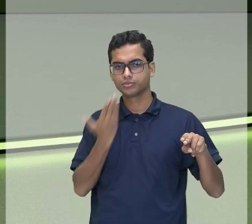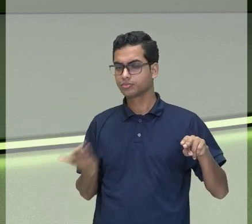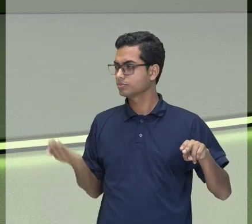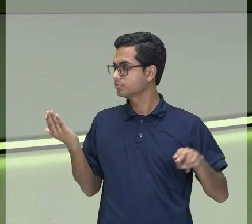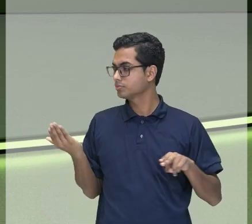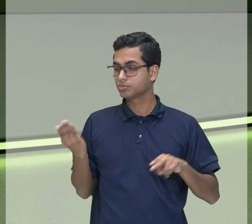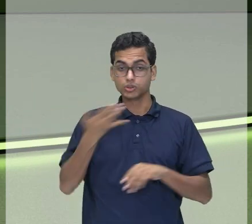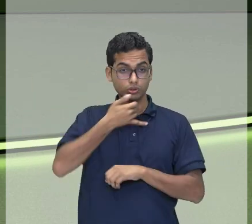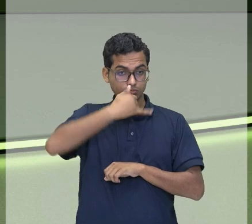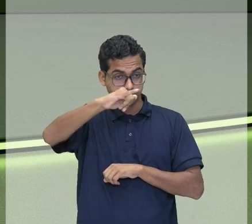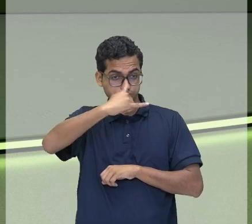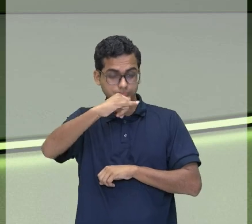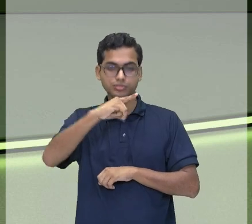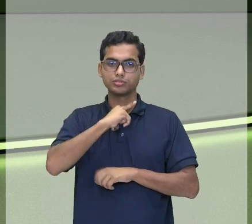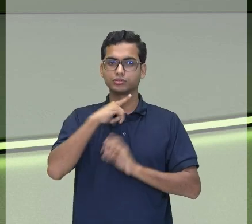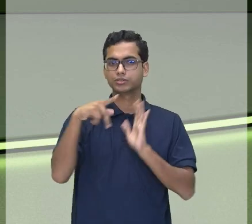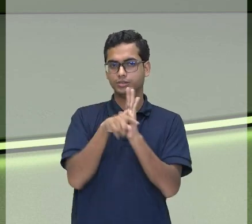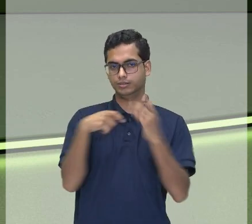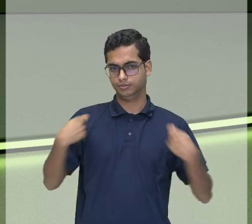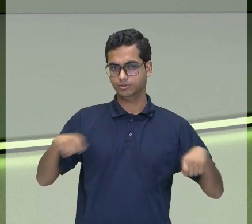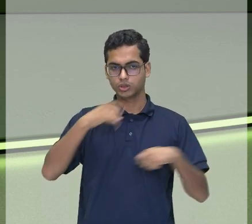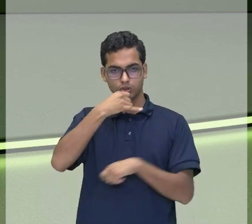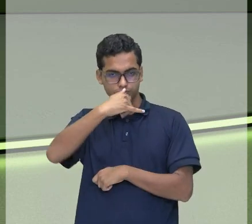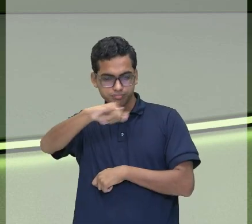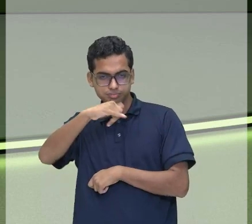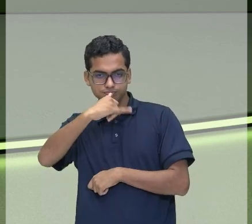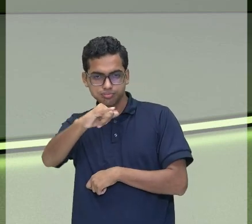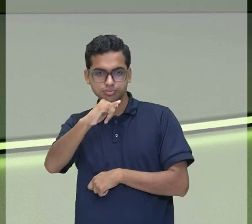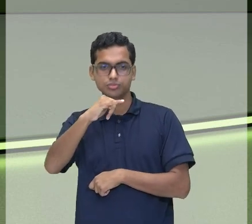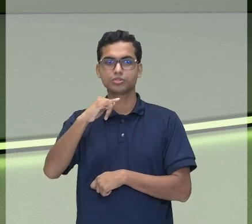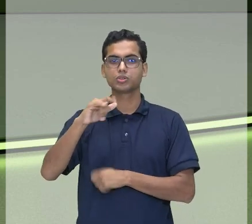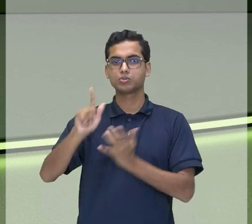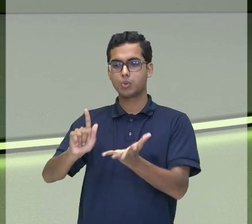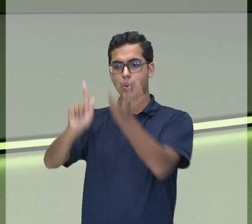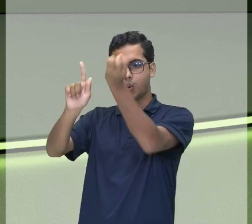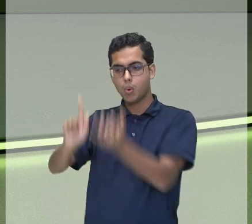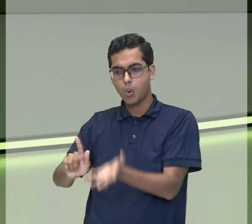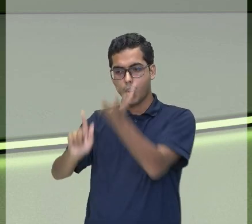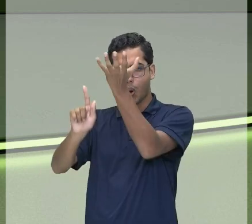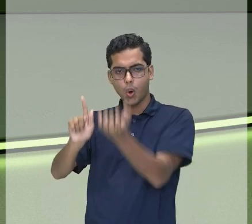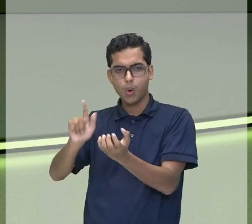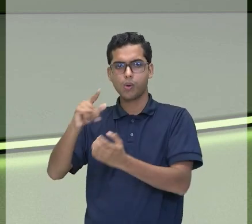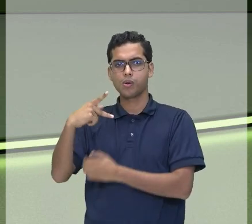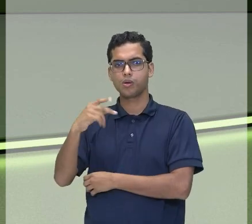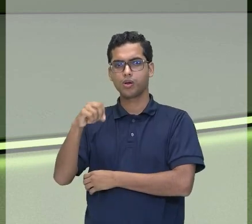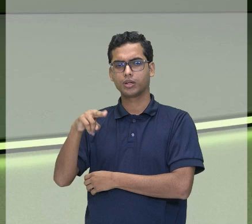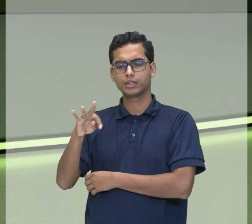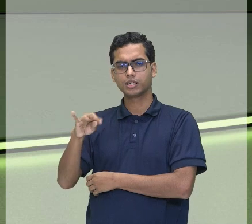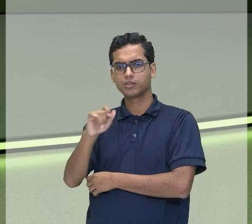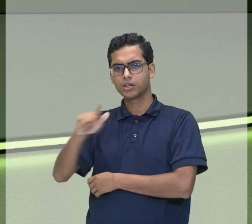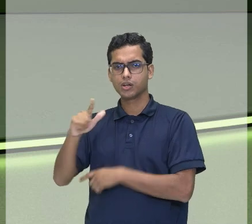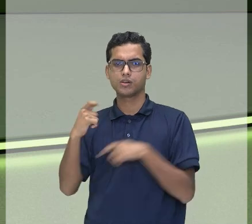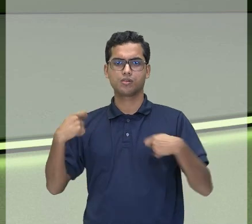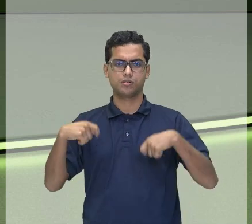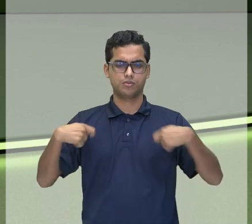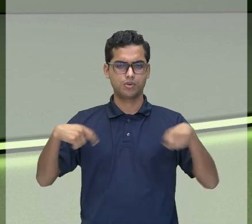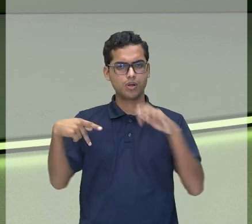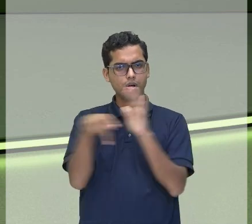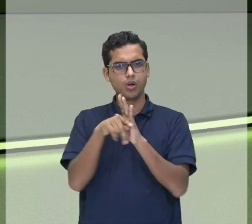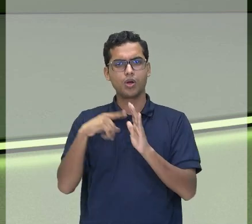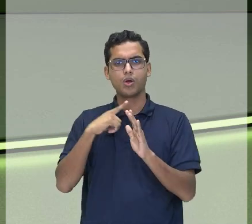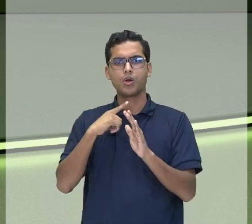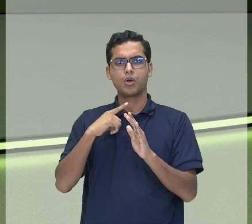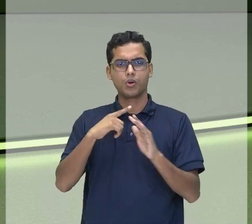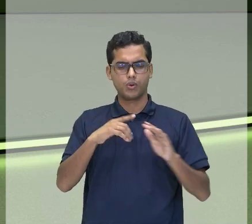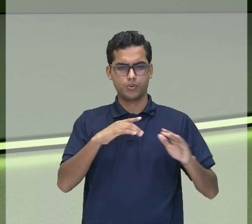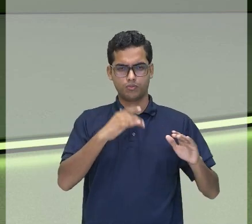de uma energia potencial, né? Para ele chegar até esse topo, foi necessária ali uma corrente mecânica